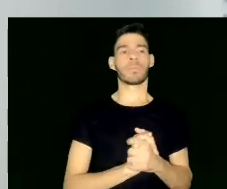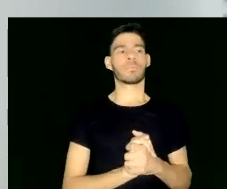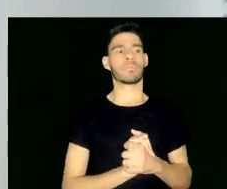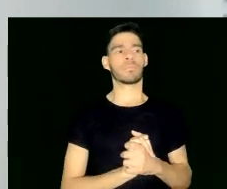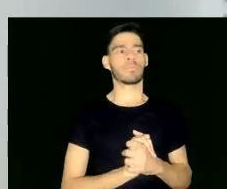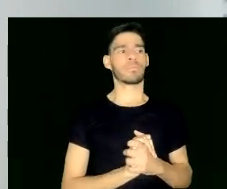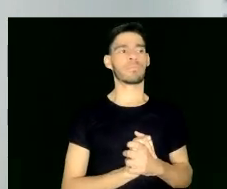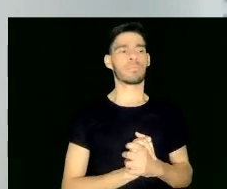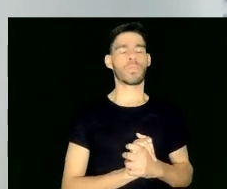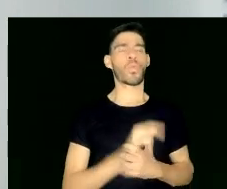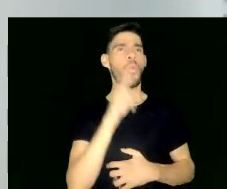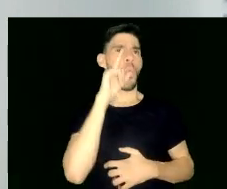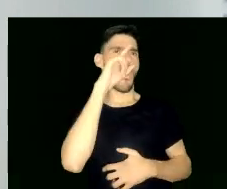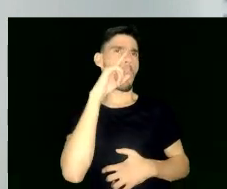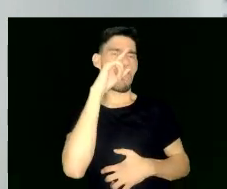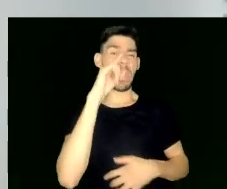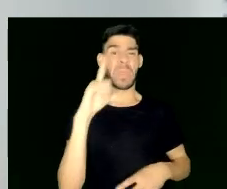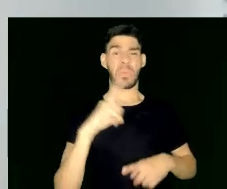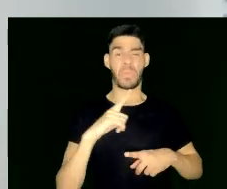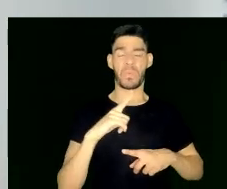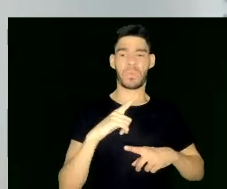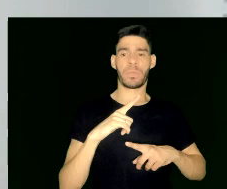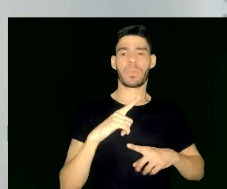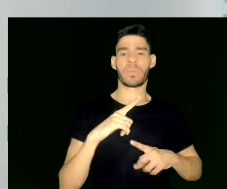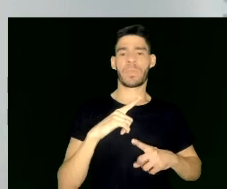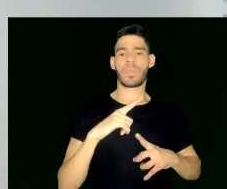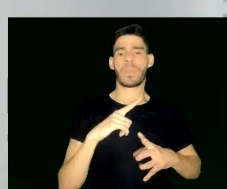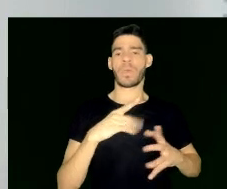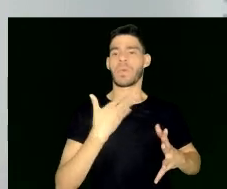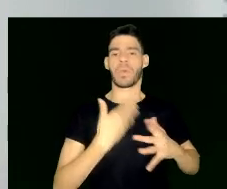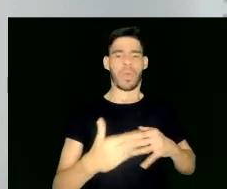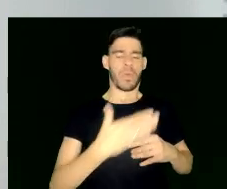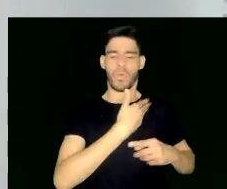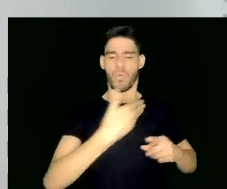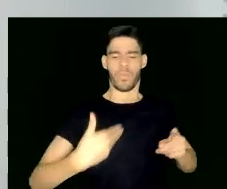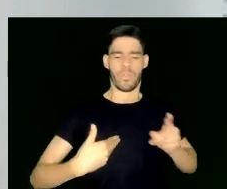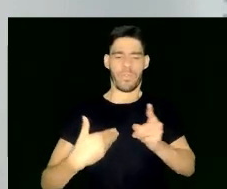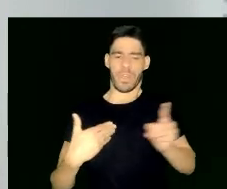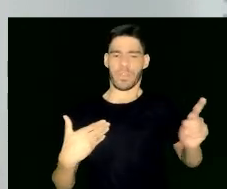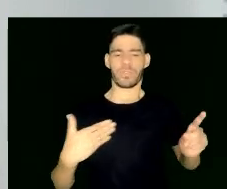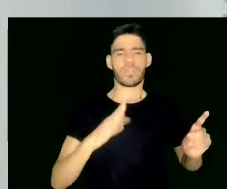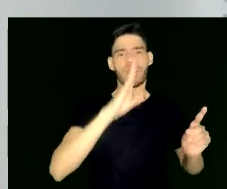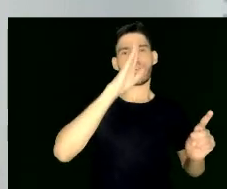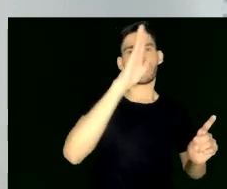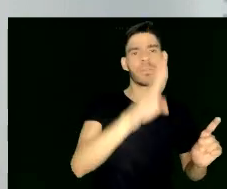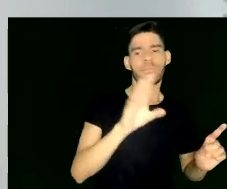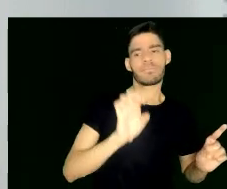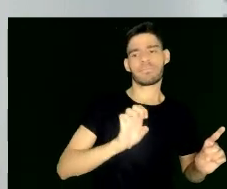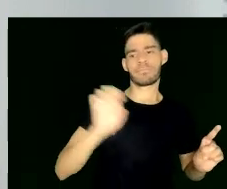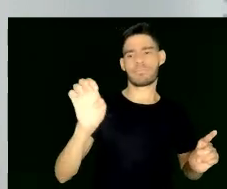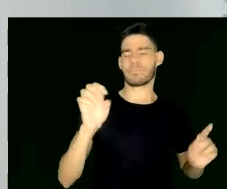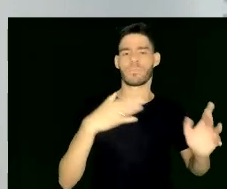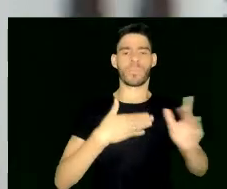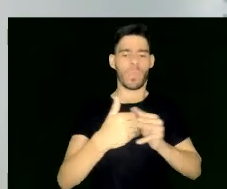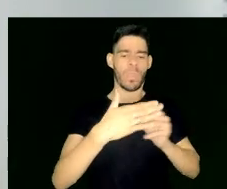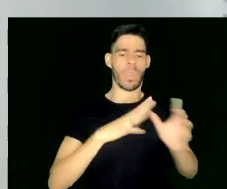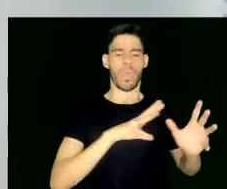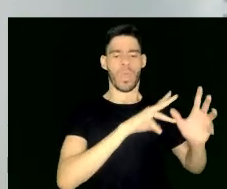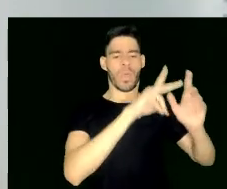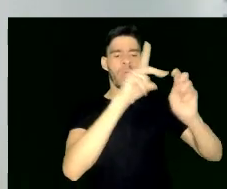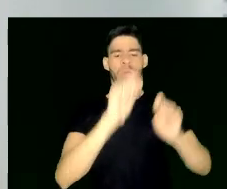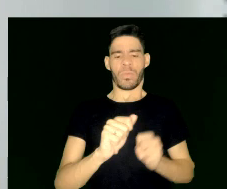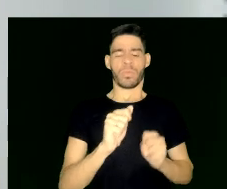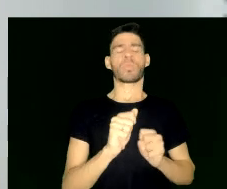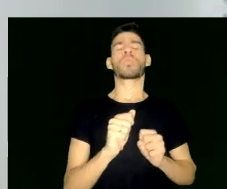realidade. Esses riscos existem em governos de esquerda, de centro, de direita, de todos,